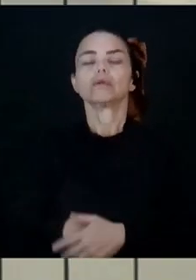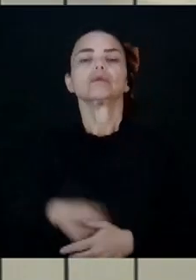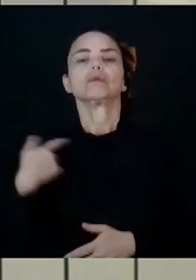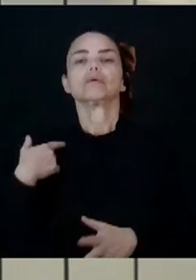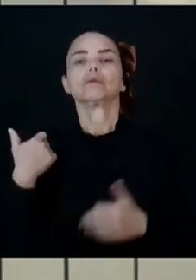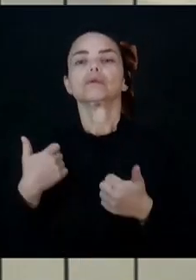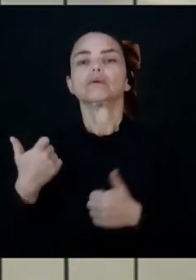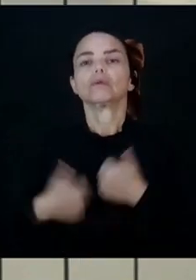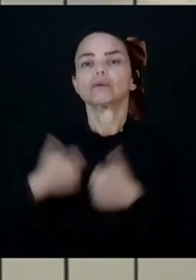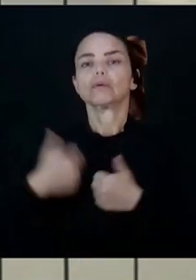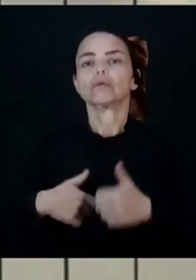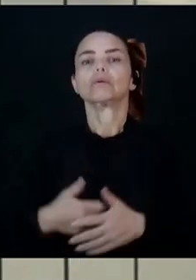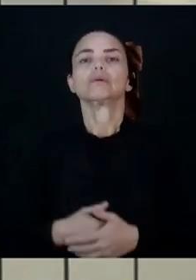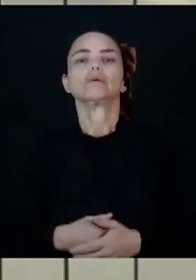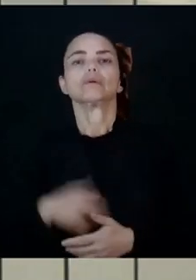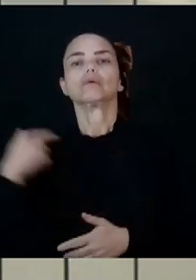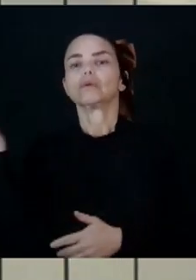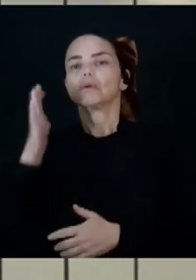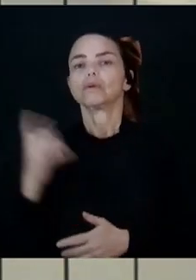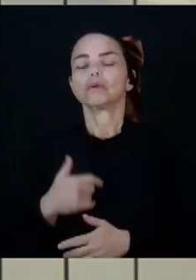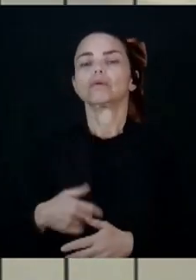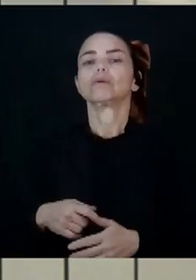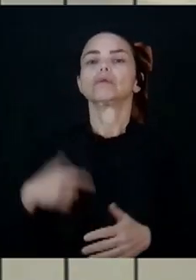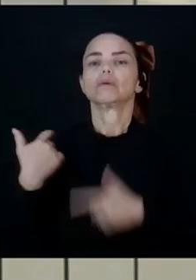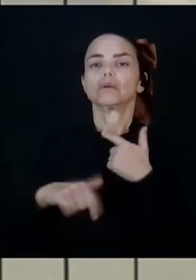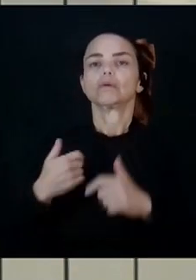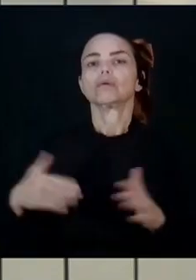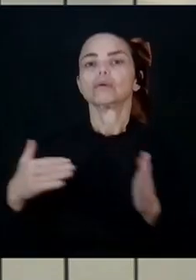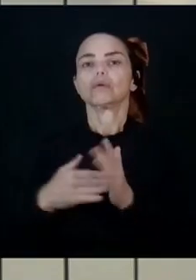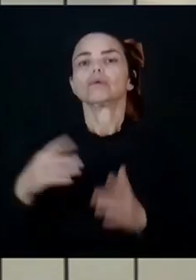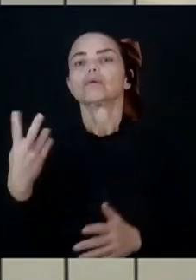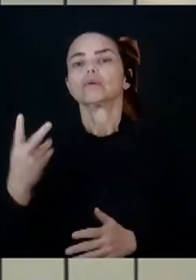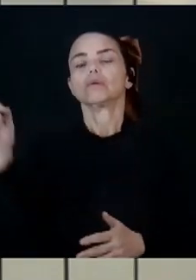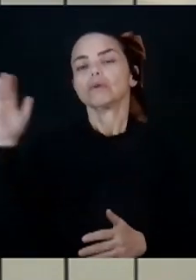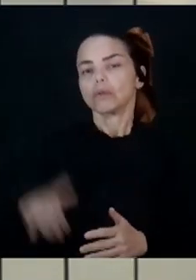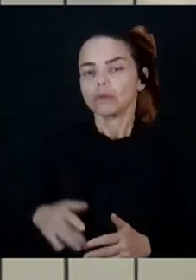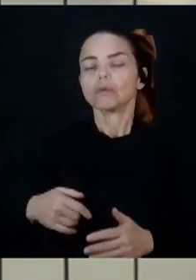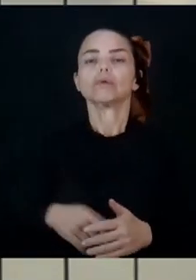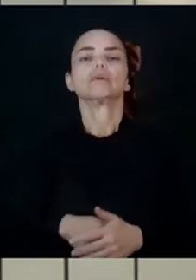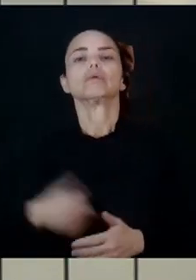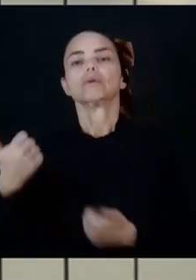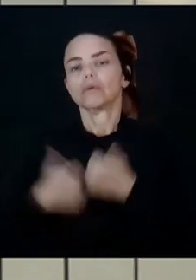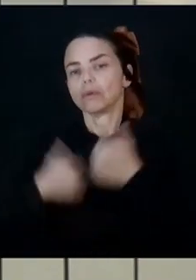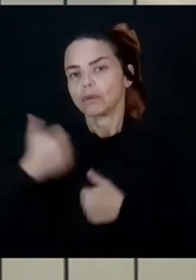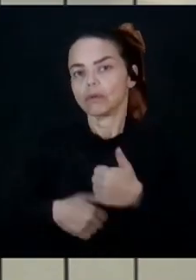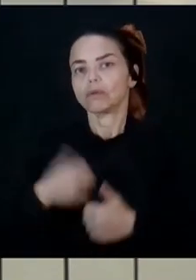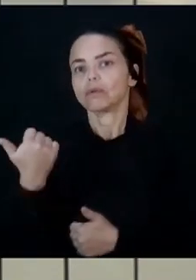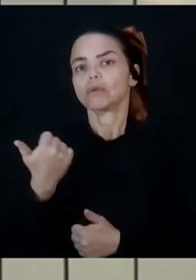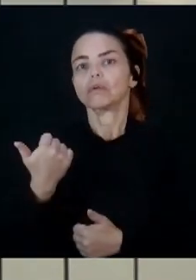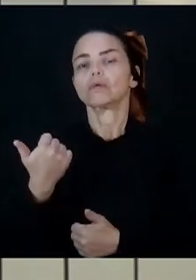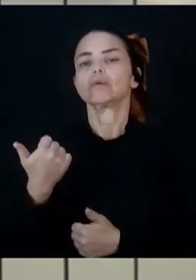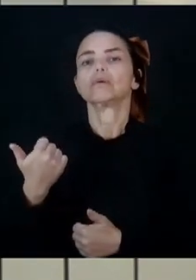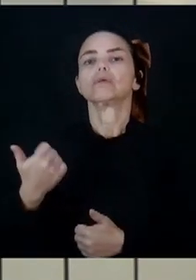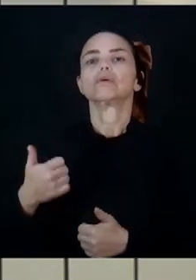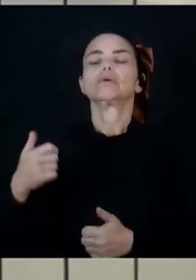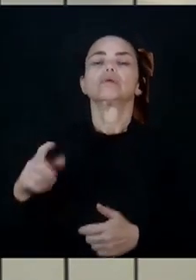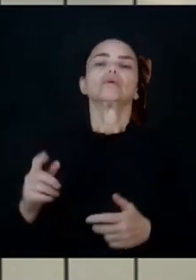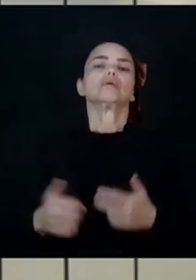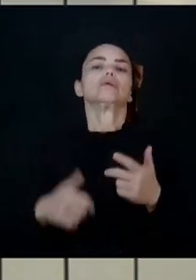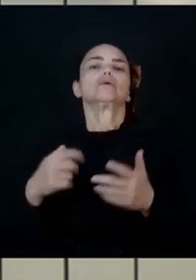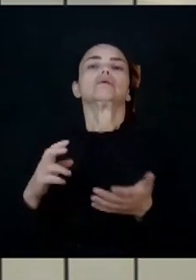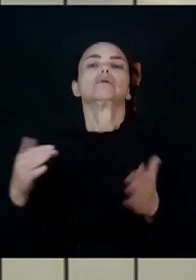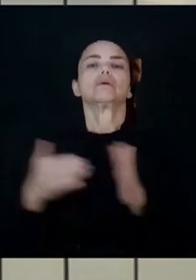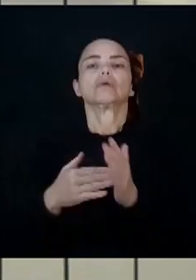tarde da seleção brasileira, expediente até às 2 horas da tarde. Jogos às 6 horas, expediente até às 3 da